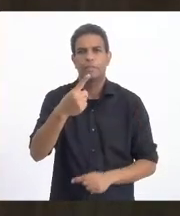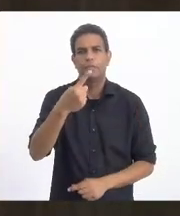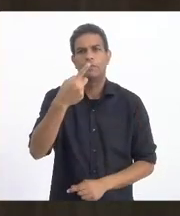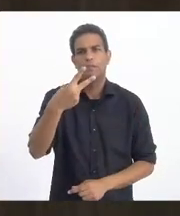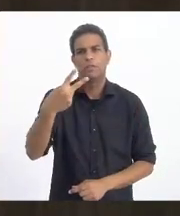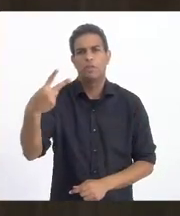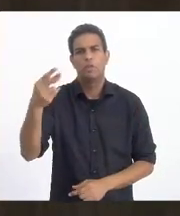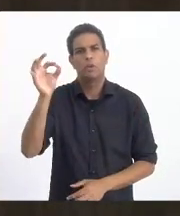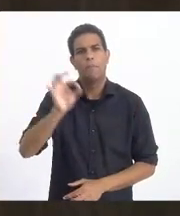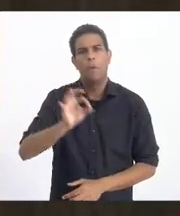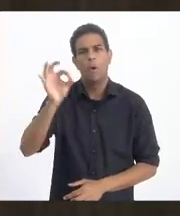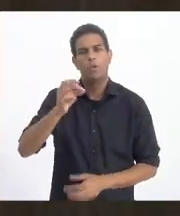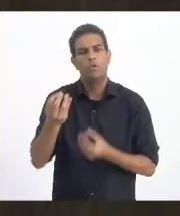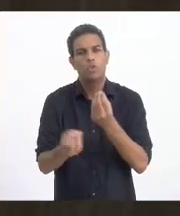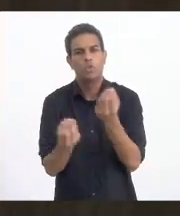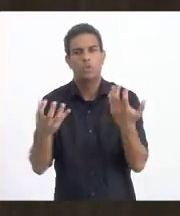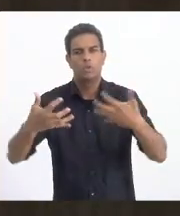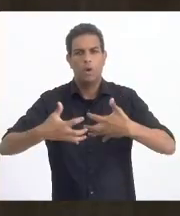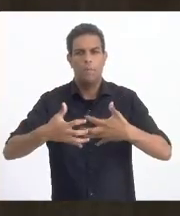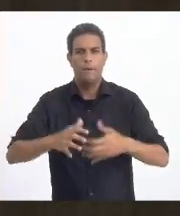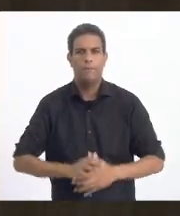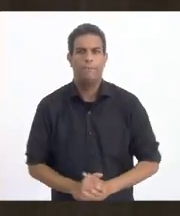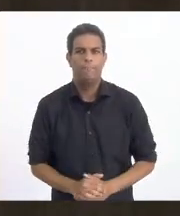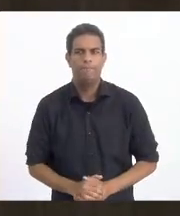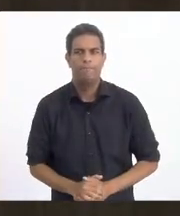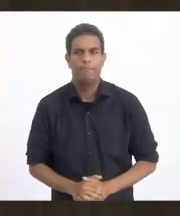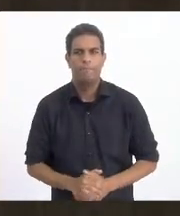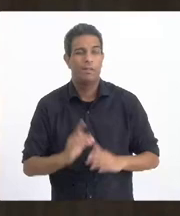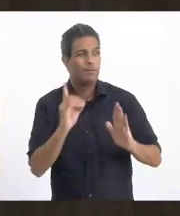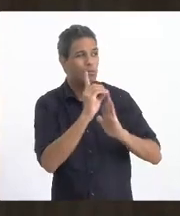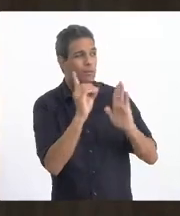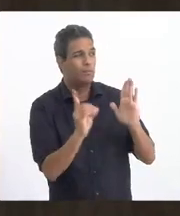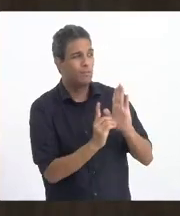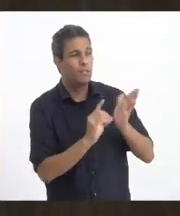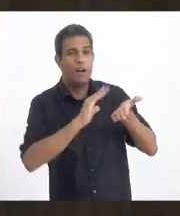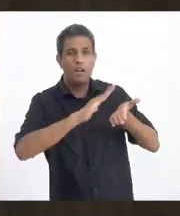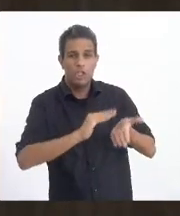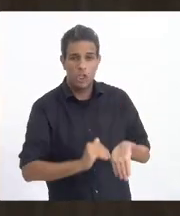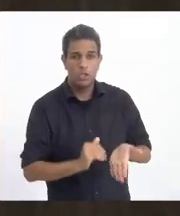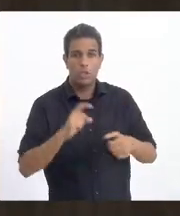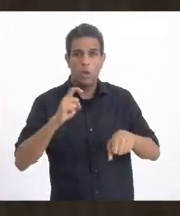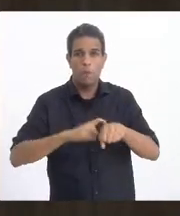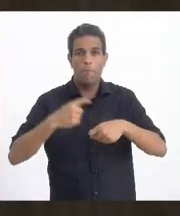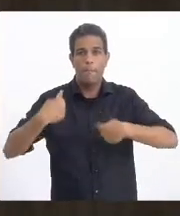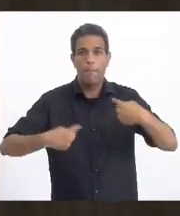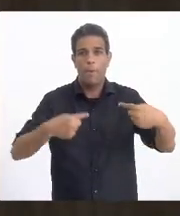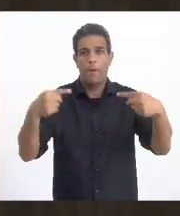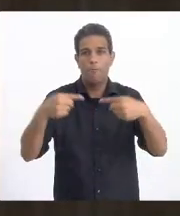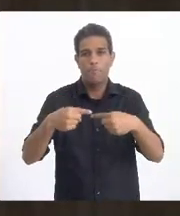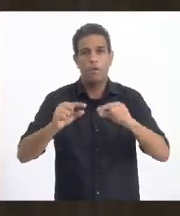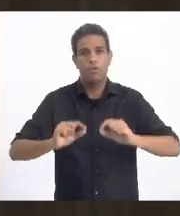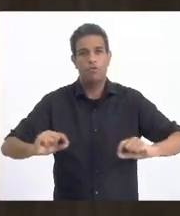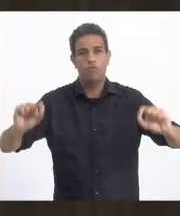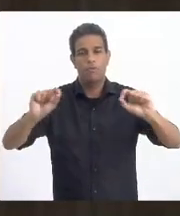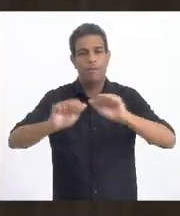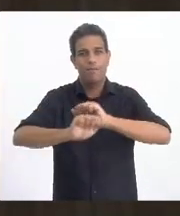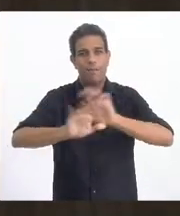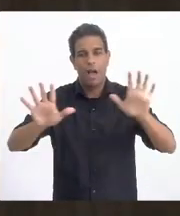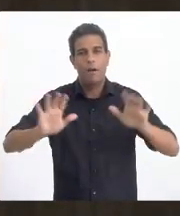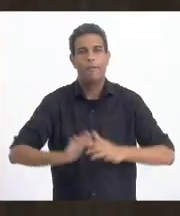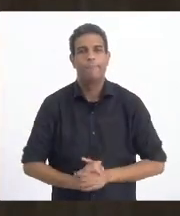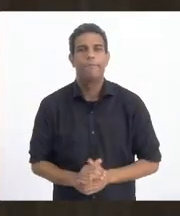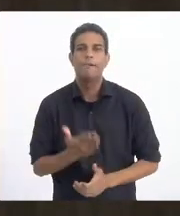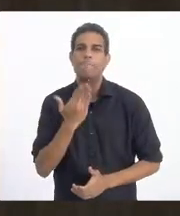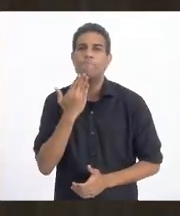122%, como estava na ativa. E o decreto vai ser extinto agora, nesse projeto agora, está bem claro aí.